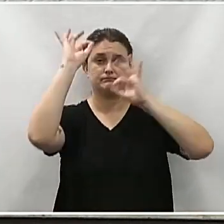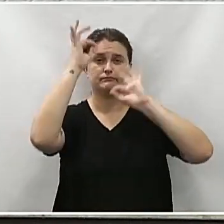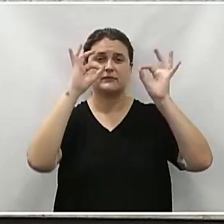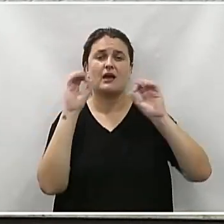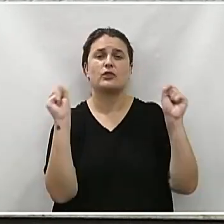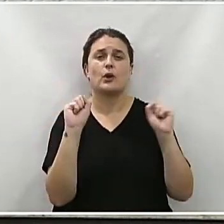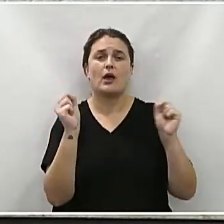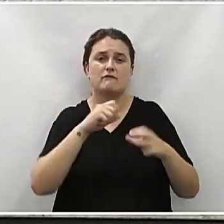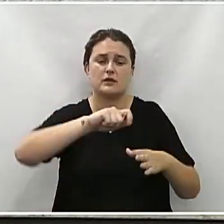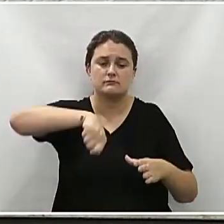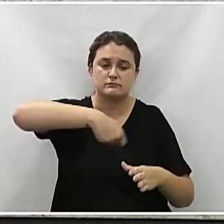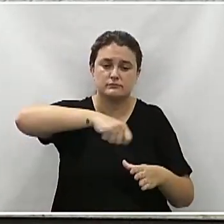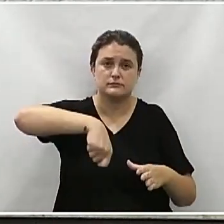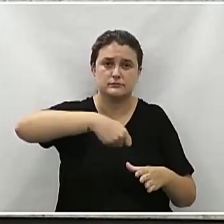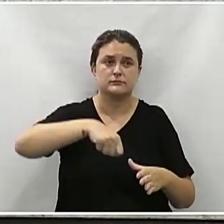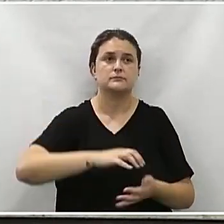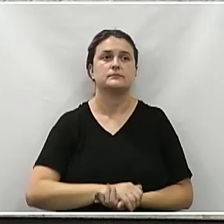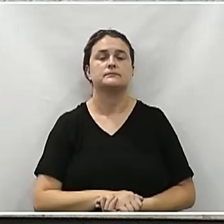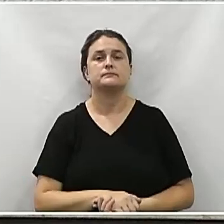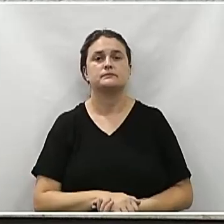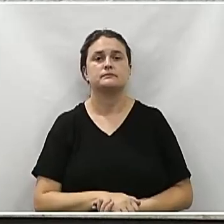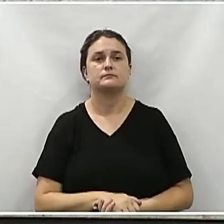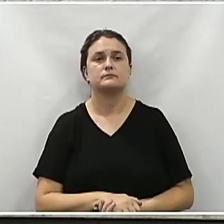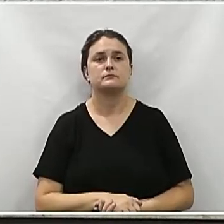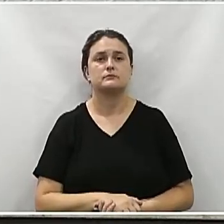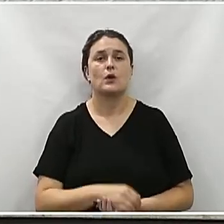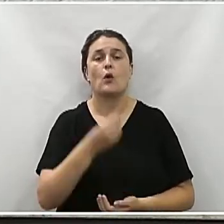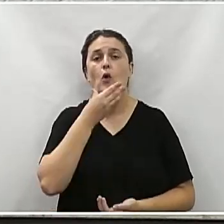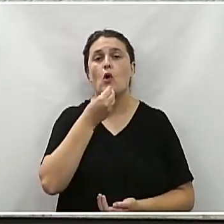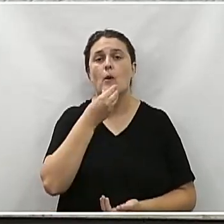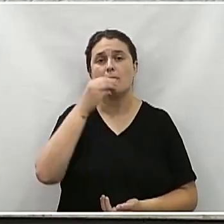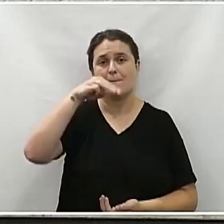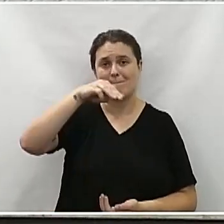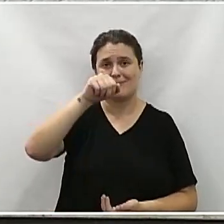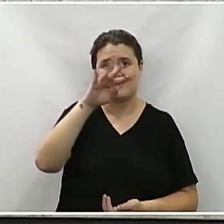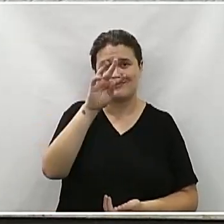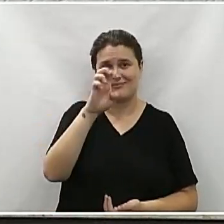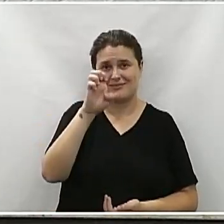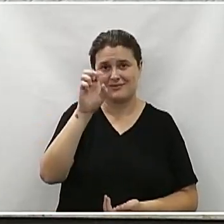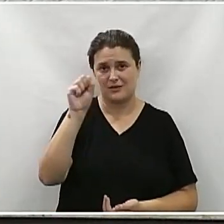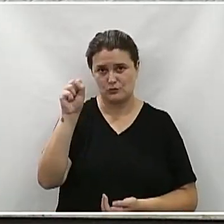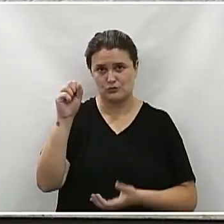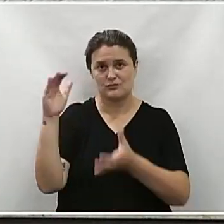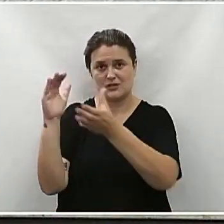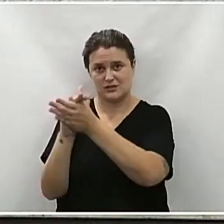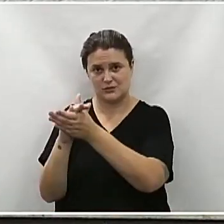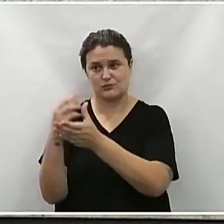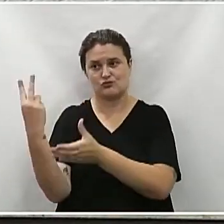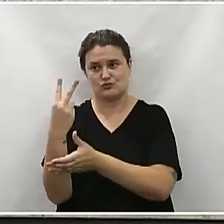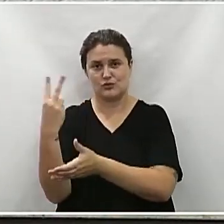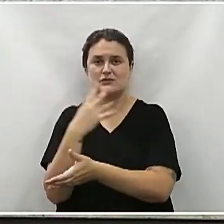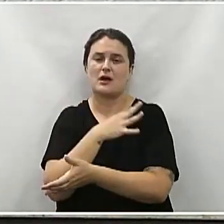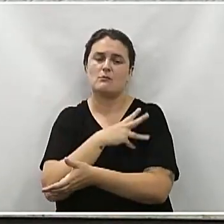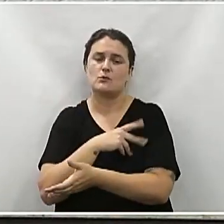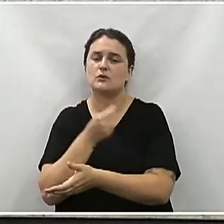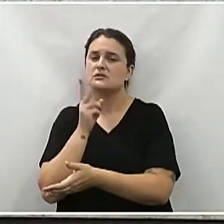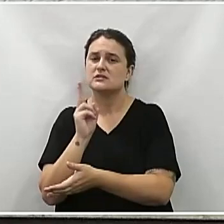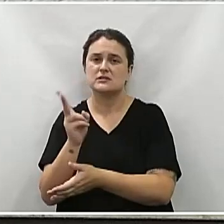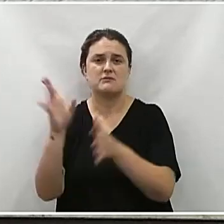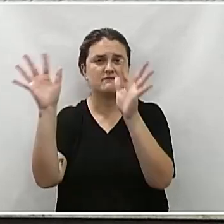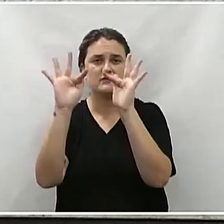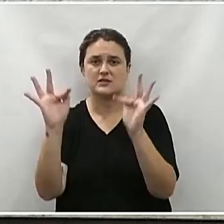culinária e gostava de cozinhar. Em Mateus, seu companheiro, Jéssica encontrou, além do amor, seu porto seguro,